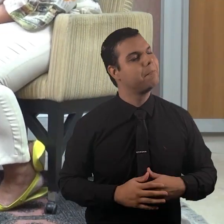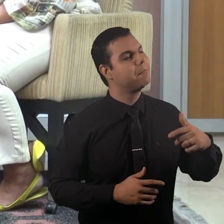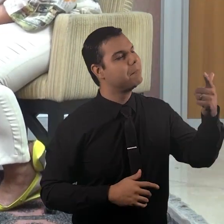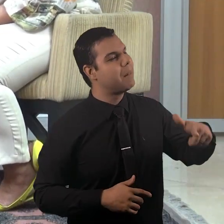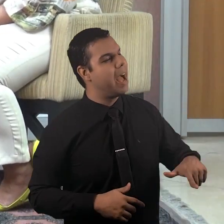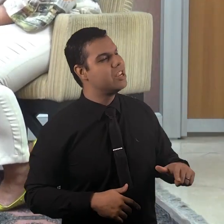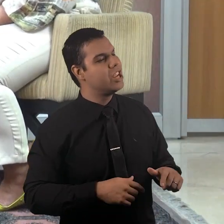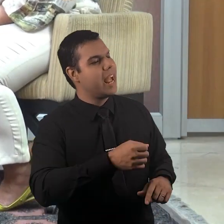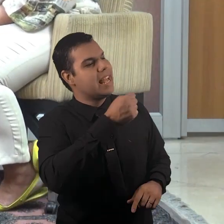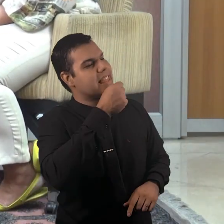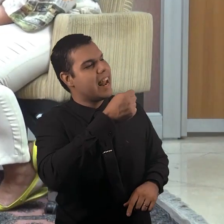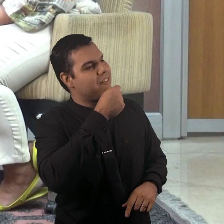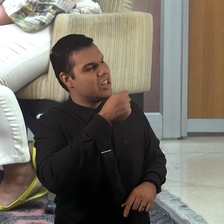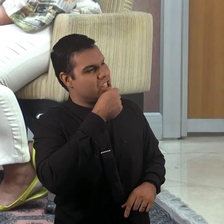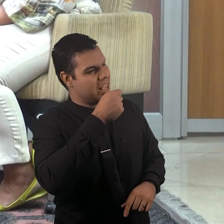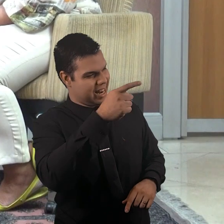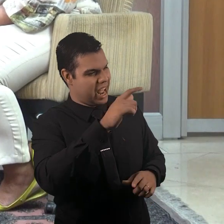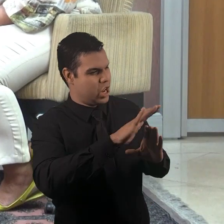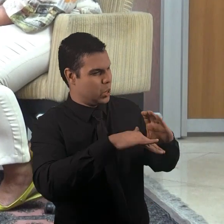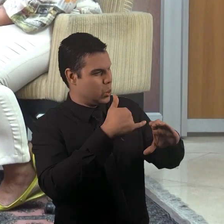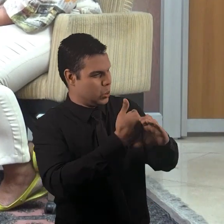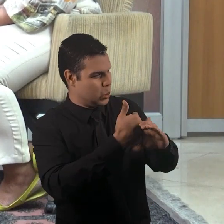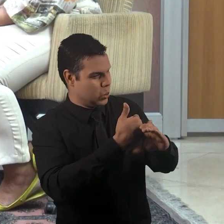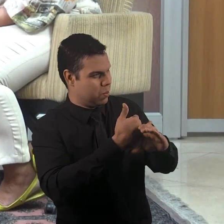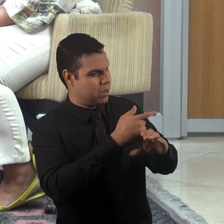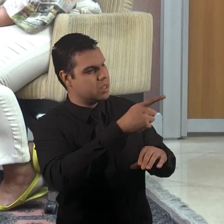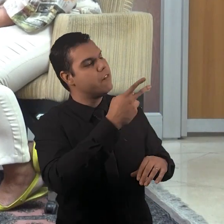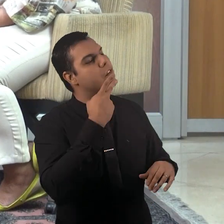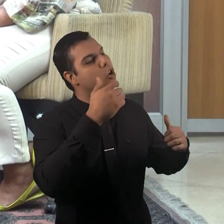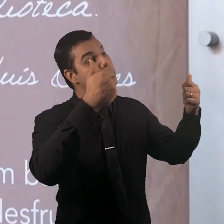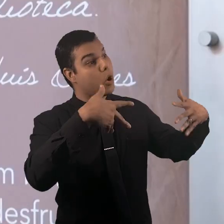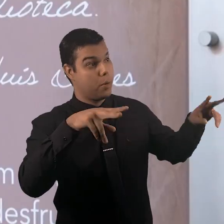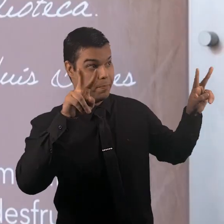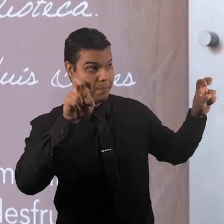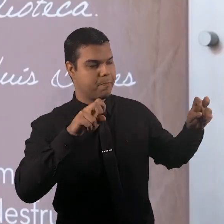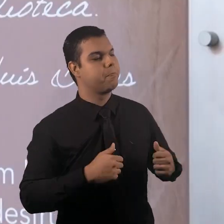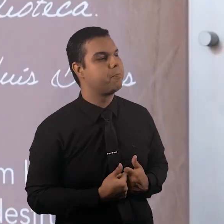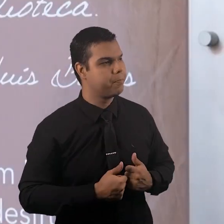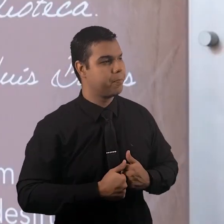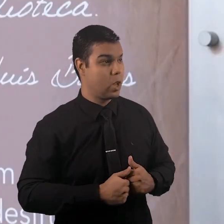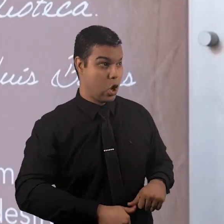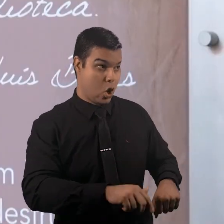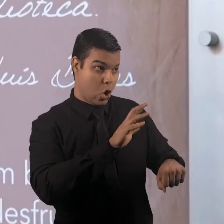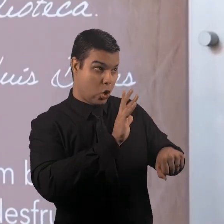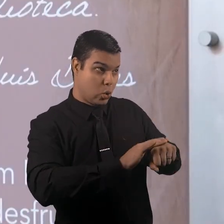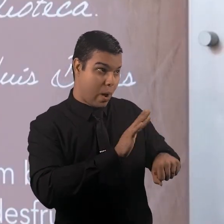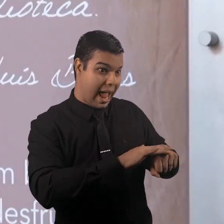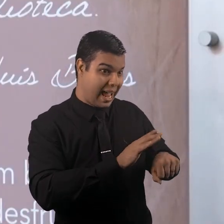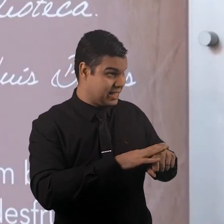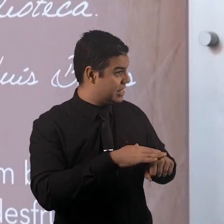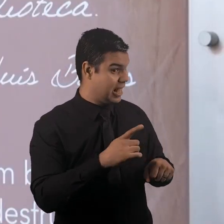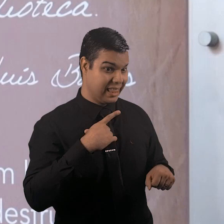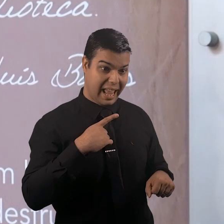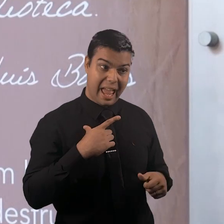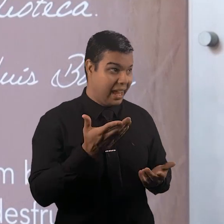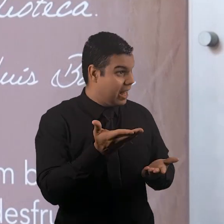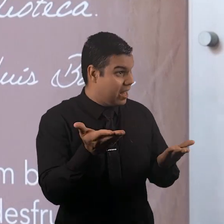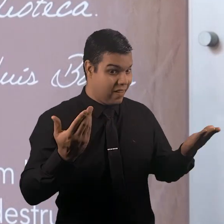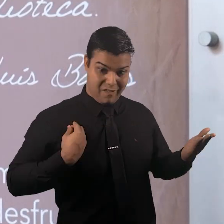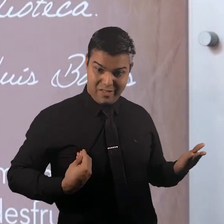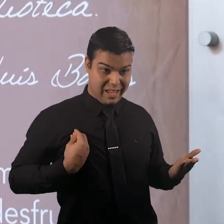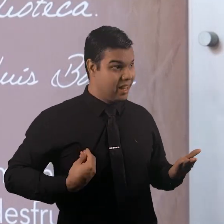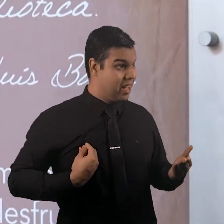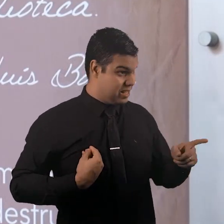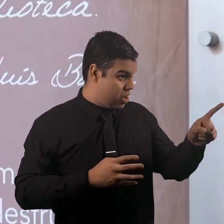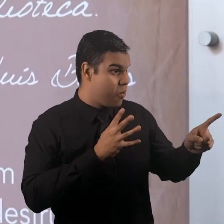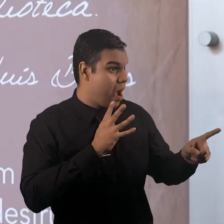do YouTube Fernanda Ponzeto, Constelações Sistêmicas, você comentou, abre aspas, é uma doença que está mais perto do que imaginamos, todo mundo conhece alguém